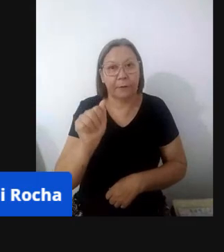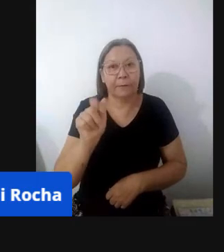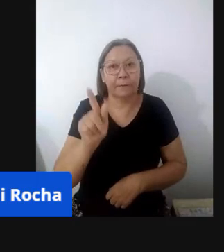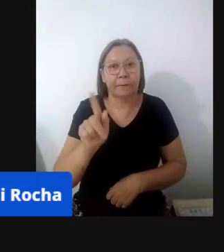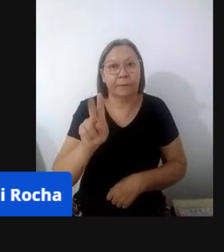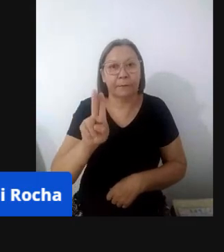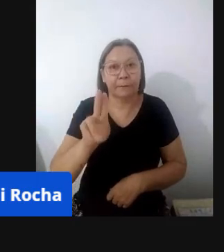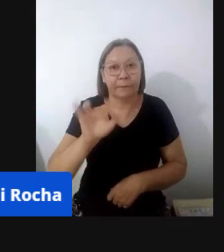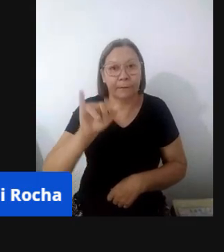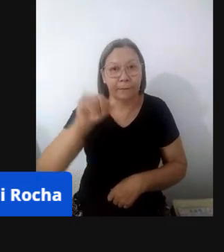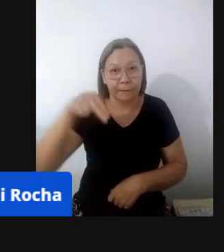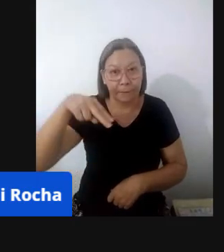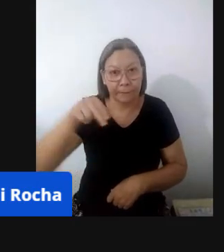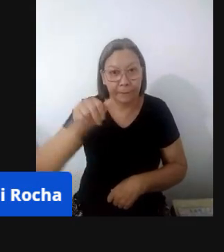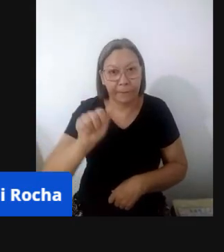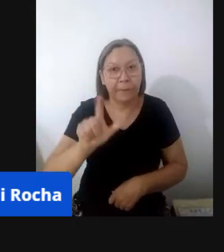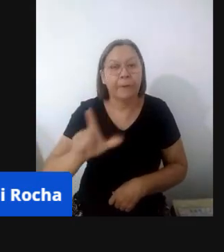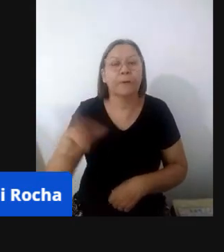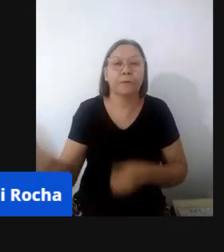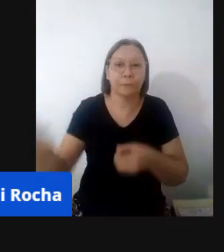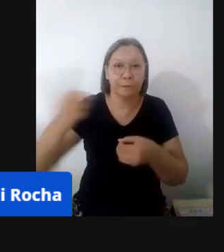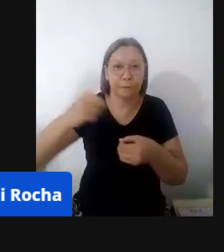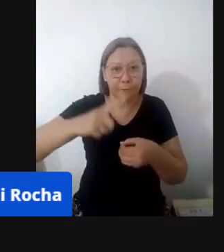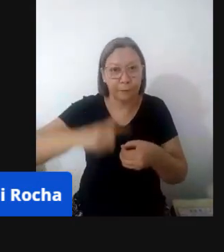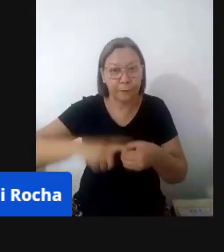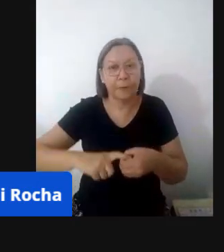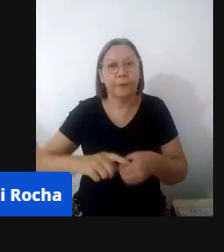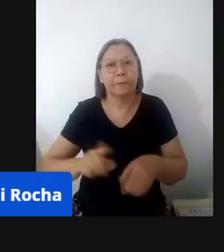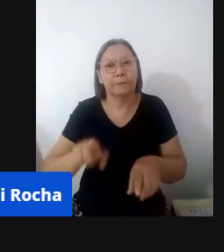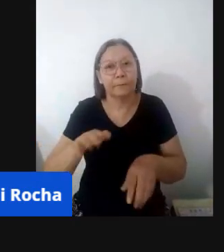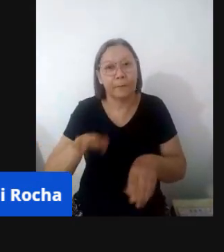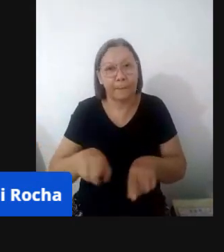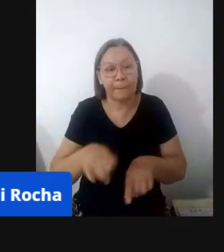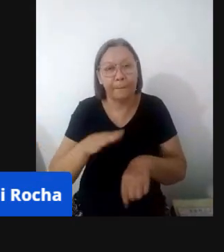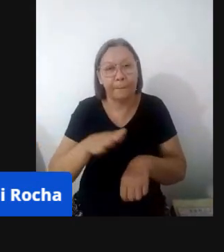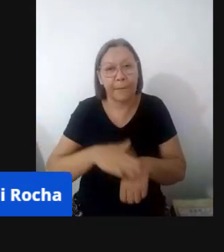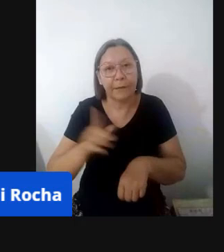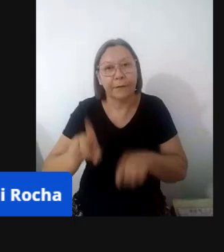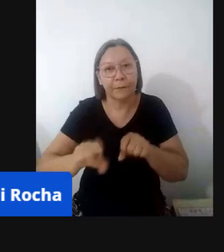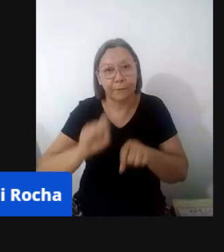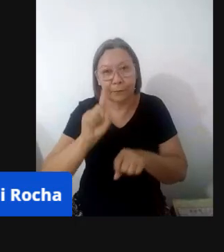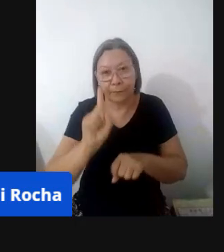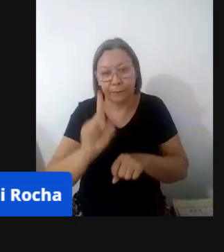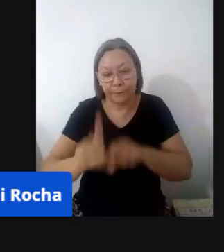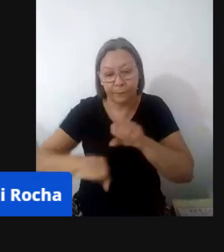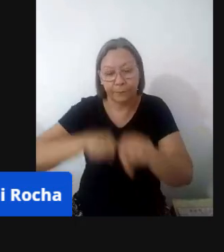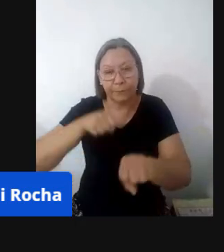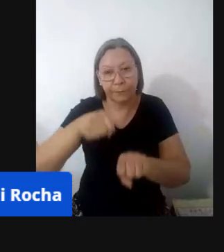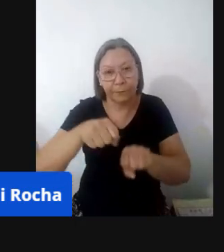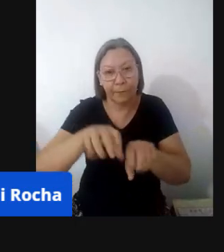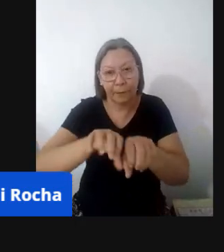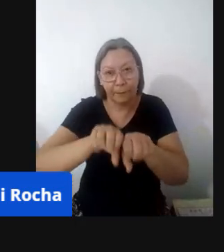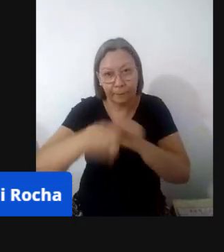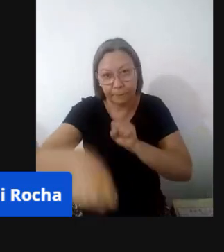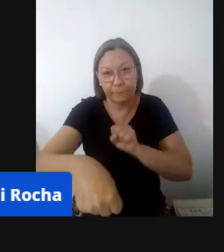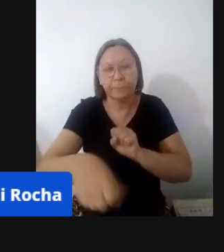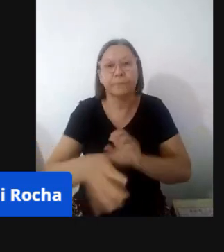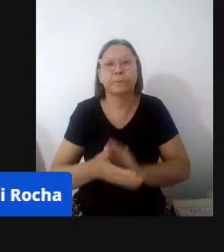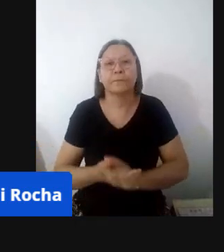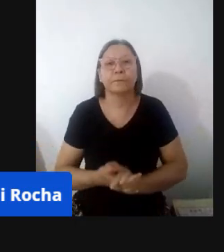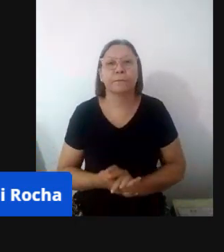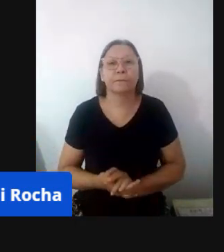com vocês em mais uma formação. E para a nossa formação de hoje, para o nosso diálogo de hoje, nós temos uma questão para